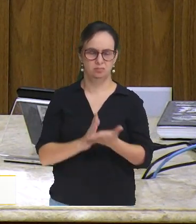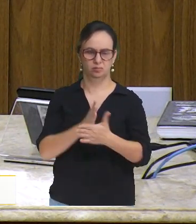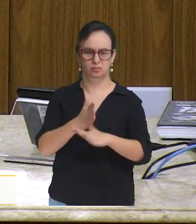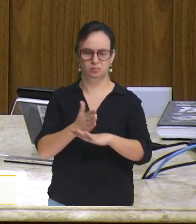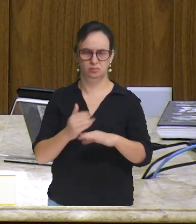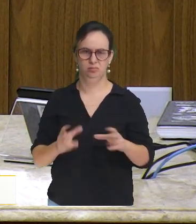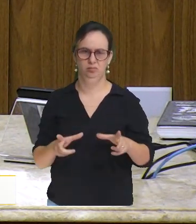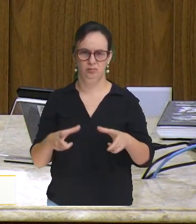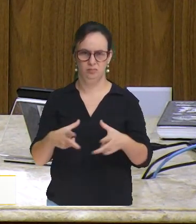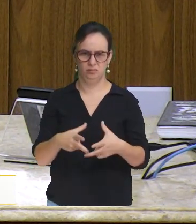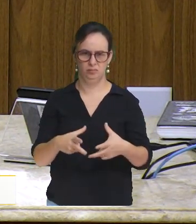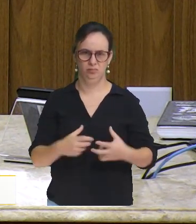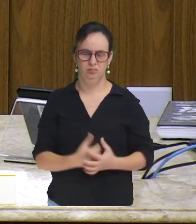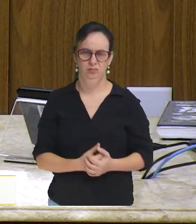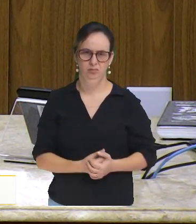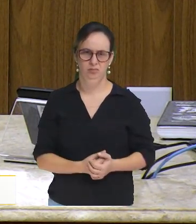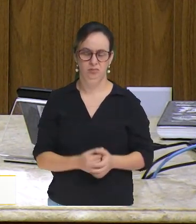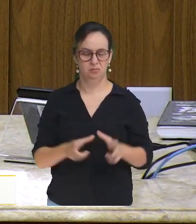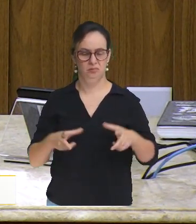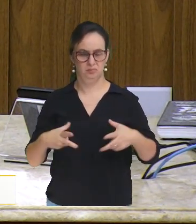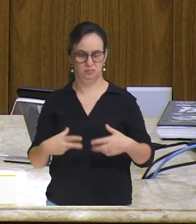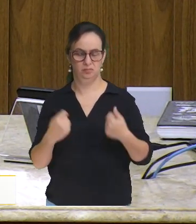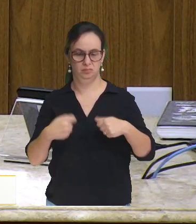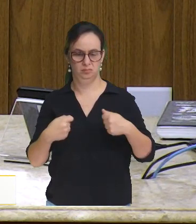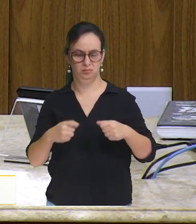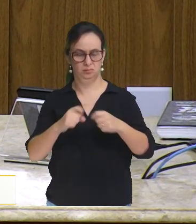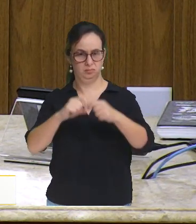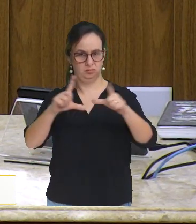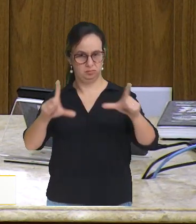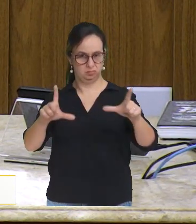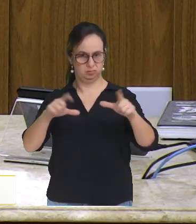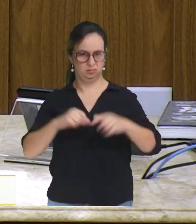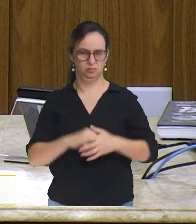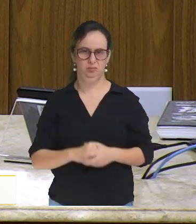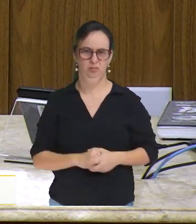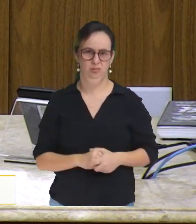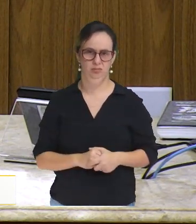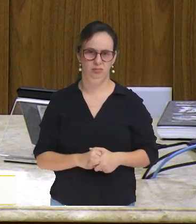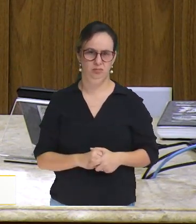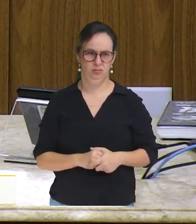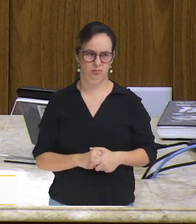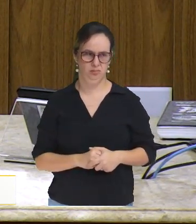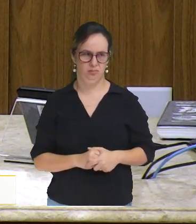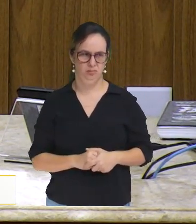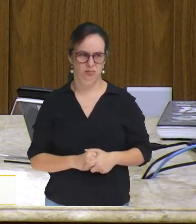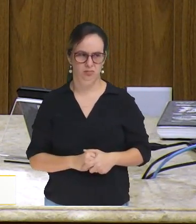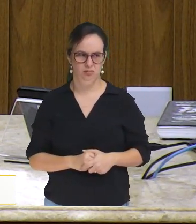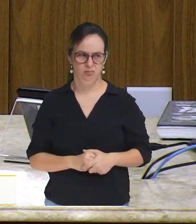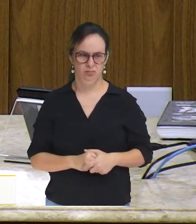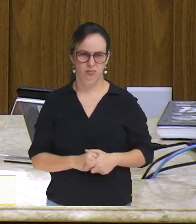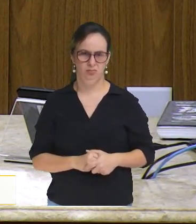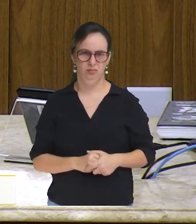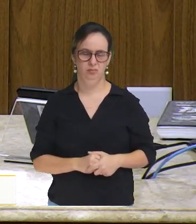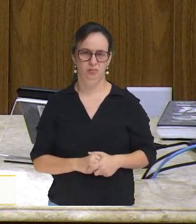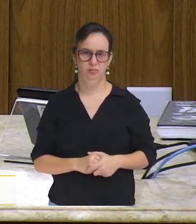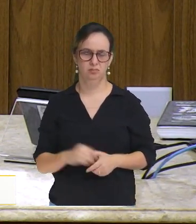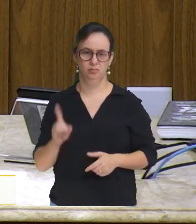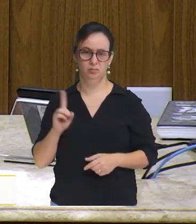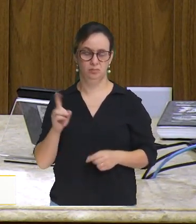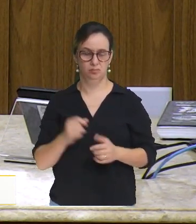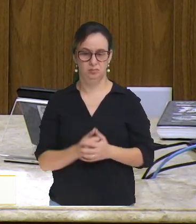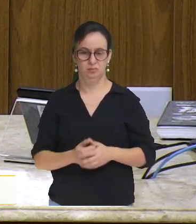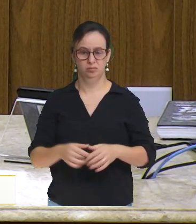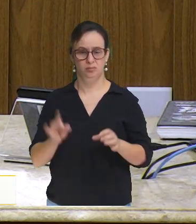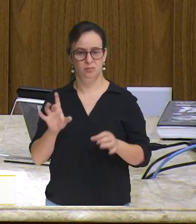Leis. Então, na verdade, não é só uma permuta de facilidade. Quem ganha mais é o